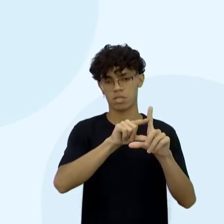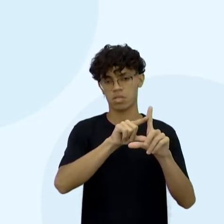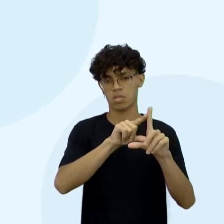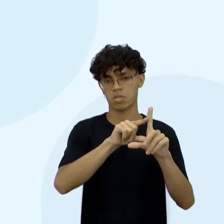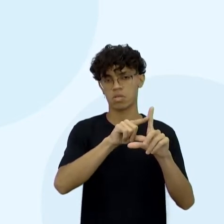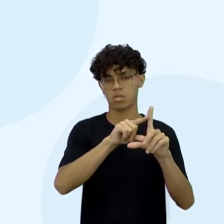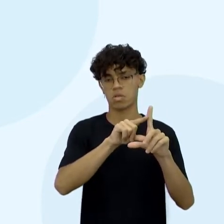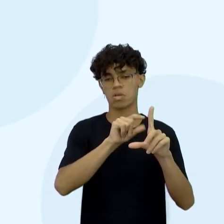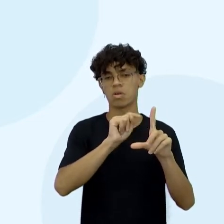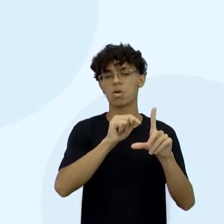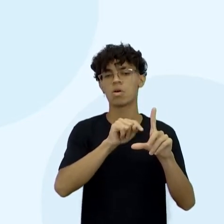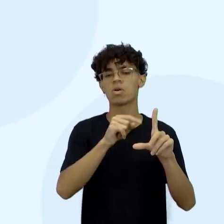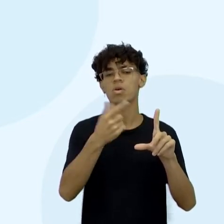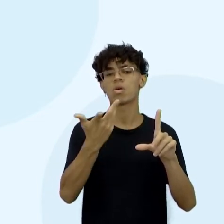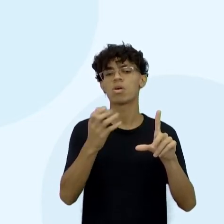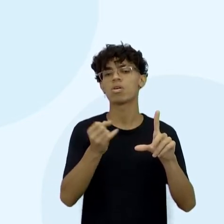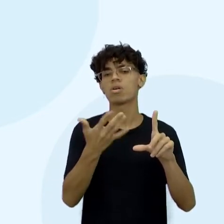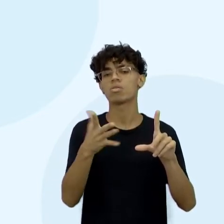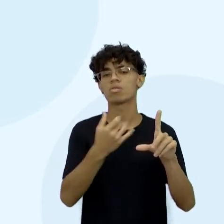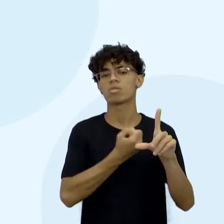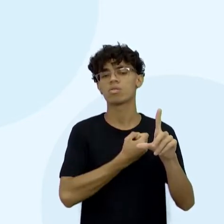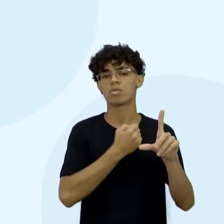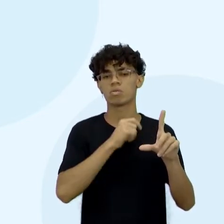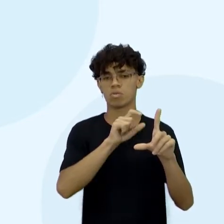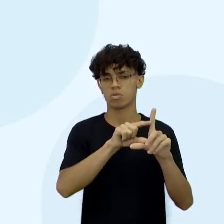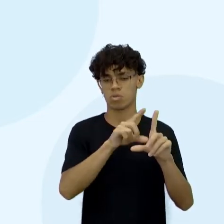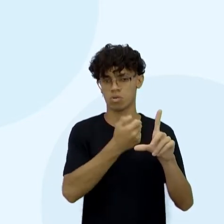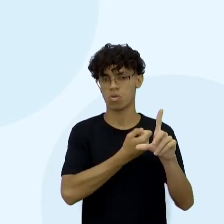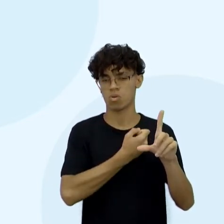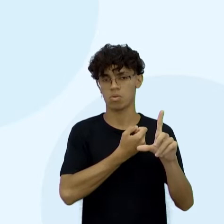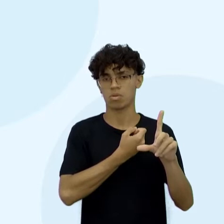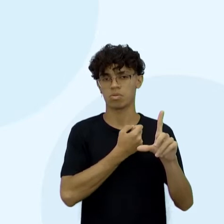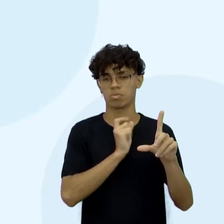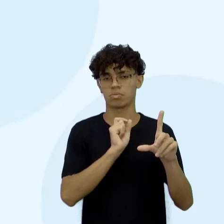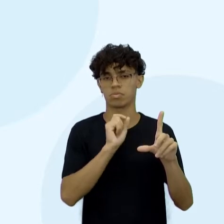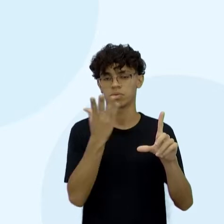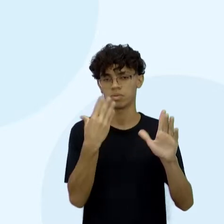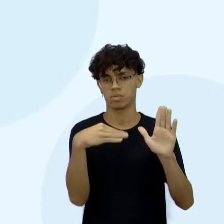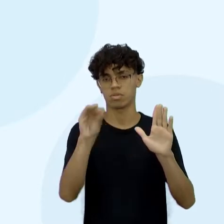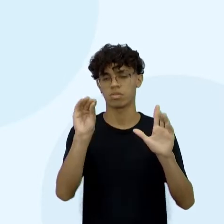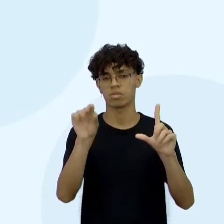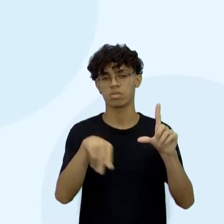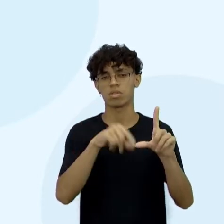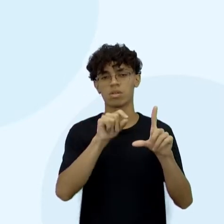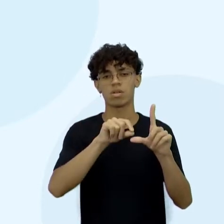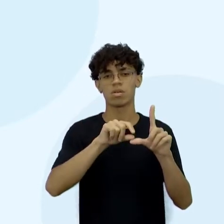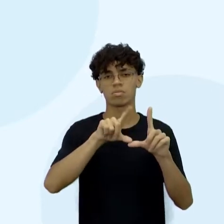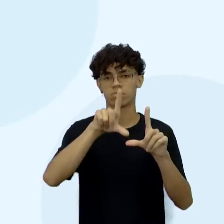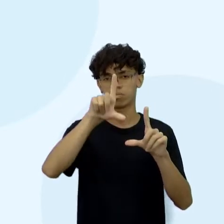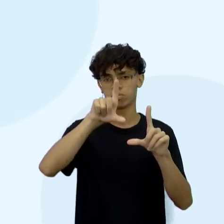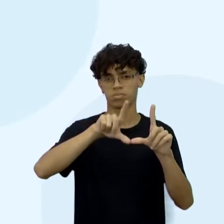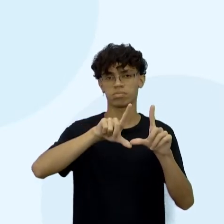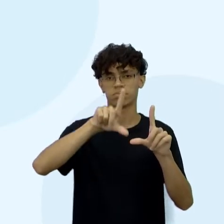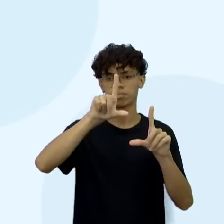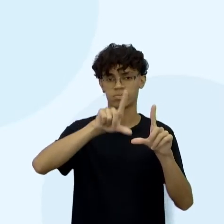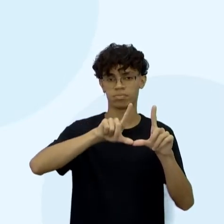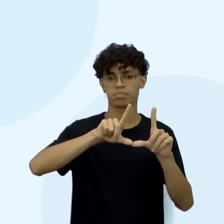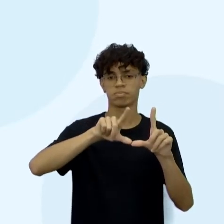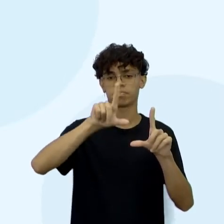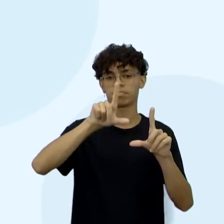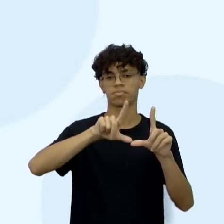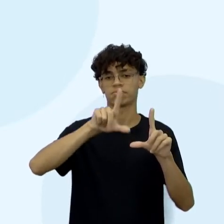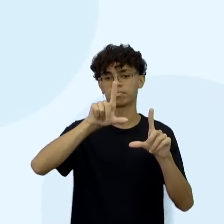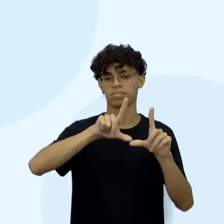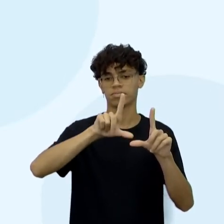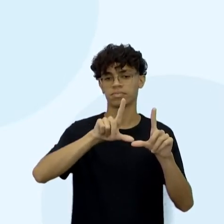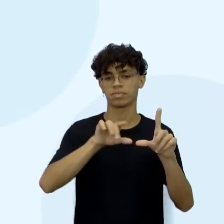aqui? V0. Se fosse um número, você colocaria um número. Mais a base maior, qual é o tamanho dessa aqui,